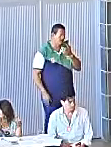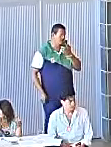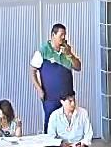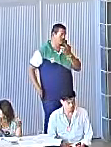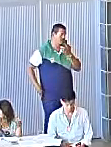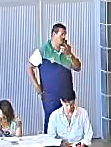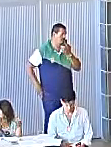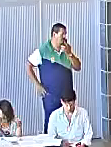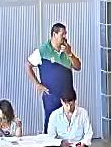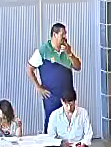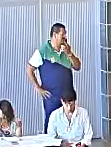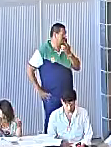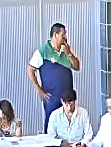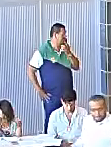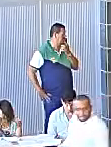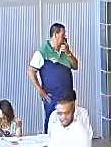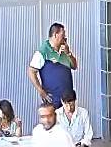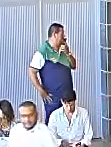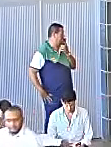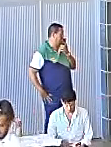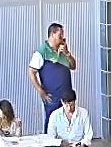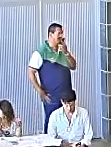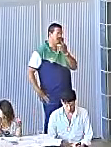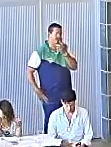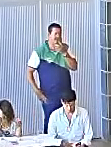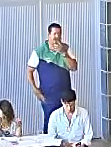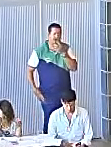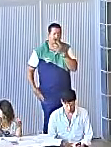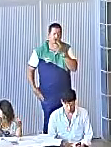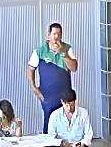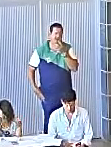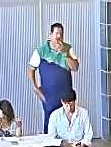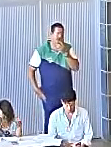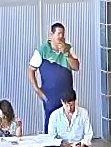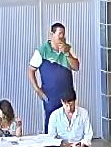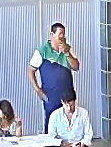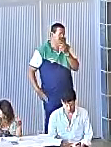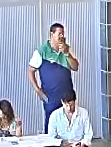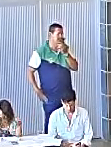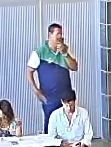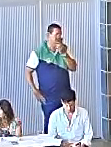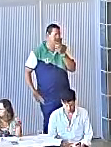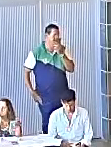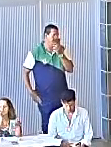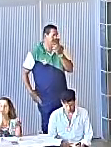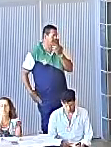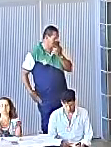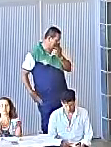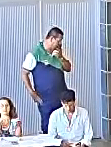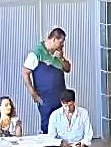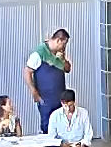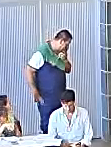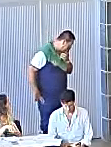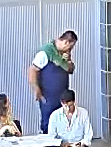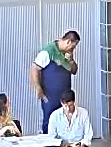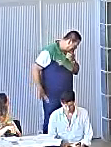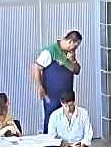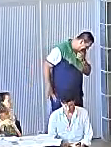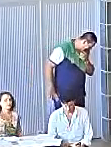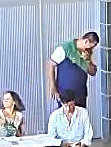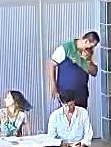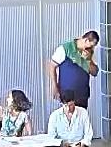mesa para que sejamos respeitados nos nossos direitos Muito obrigado estou aqui à disposição de vocês e eu tinha